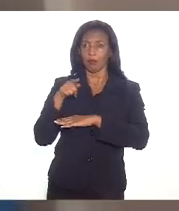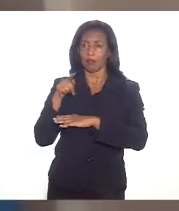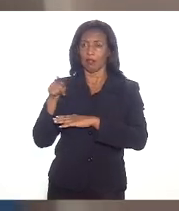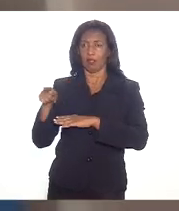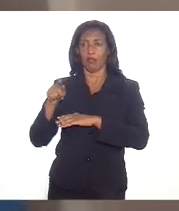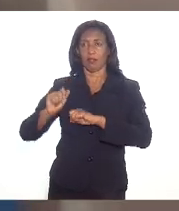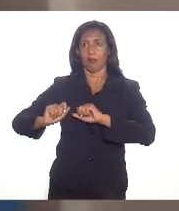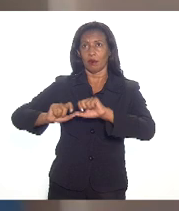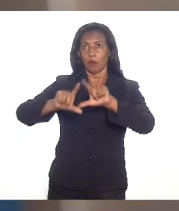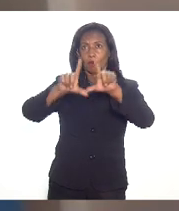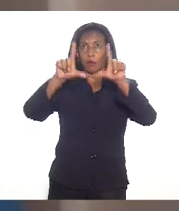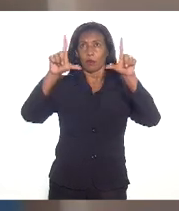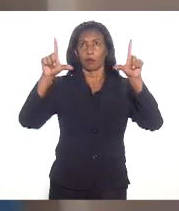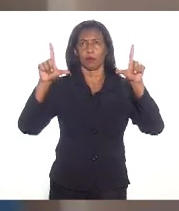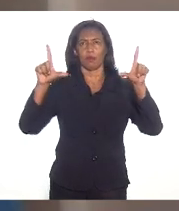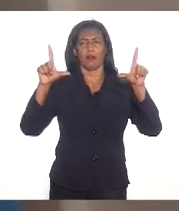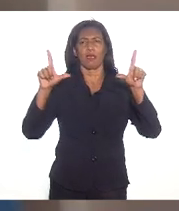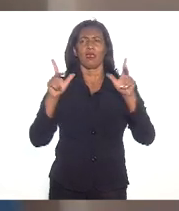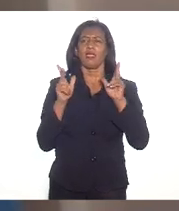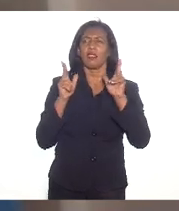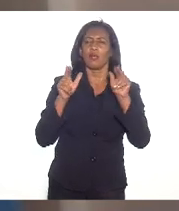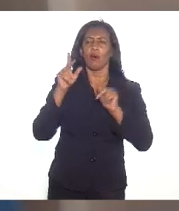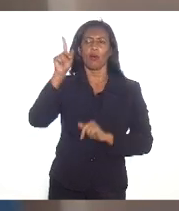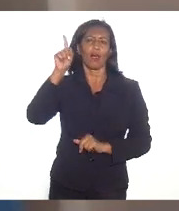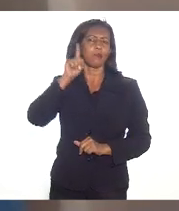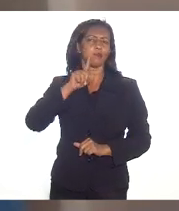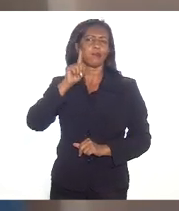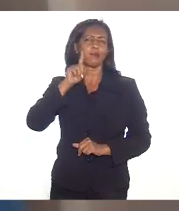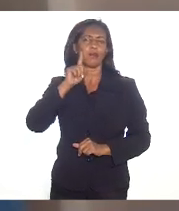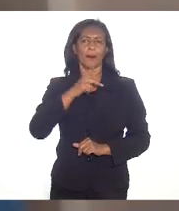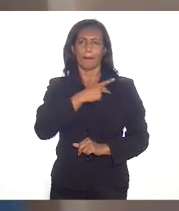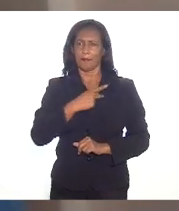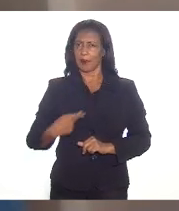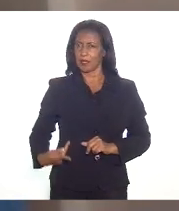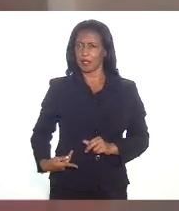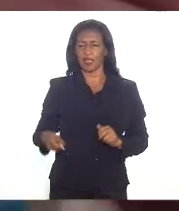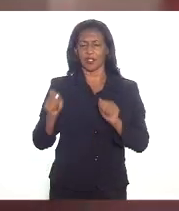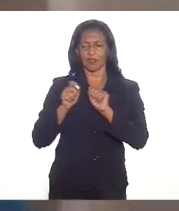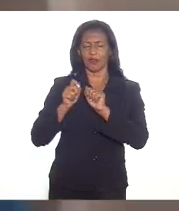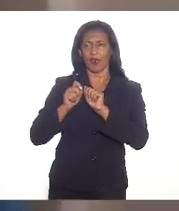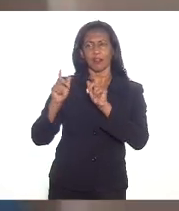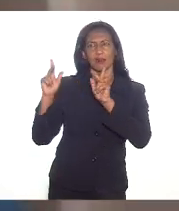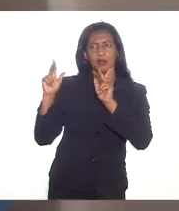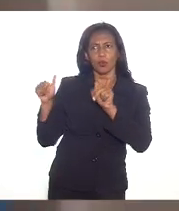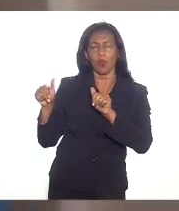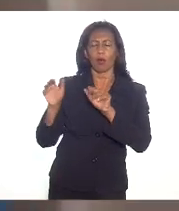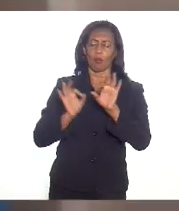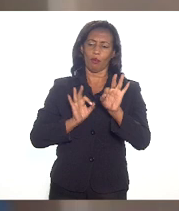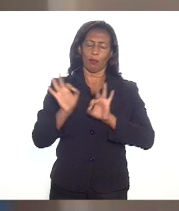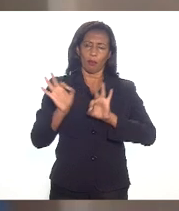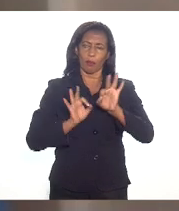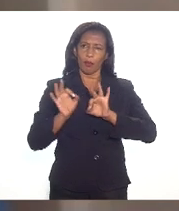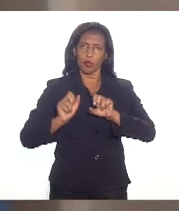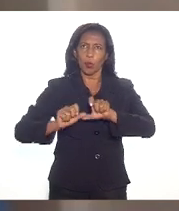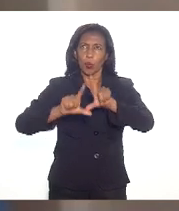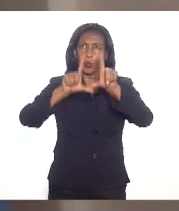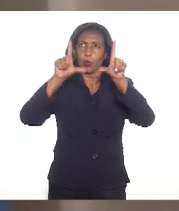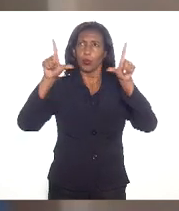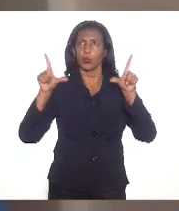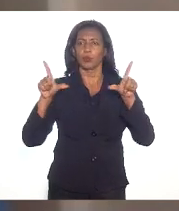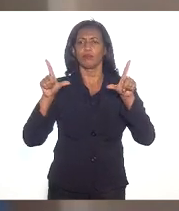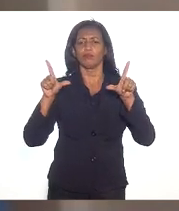quer dizer, fazer um pouco o que o John Biden hoje faz nos Estados Unidos, né? Qual é o projeto, e aí esse projeto é